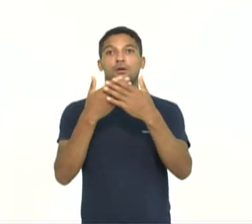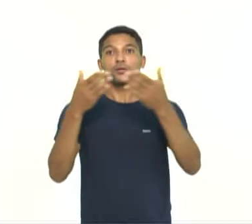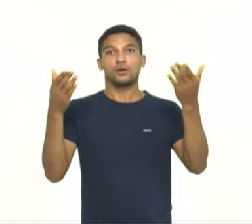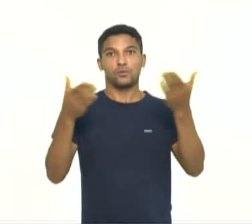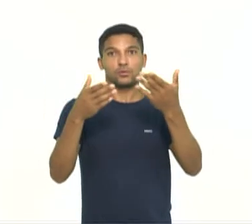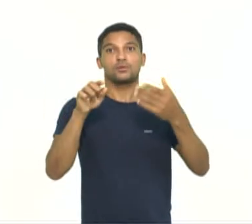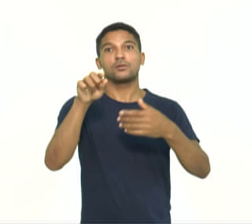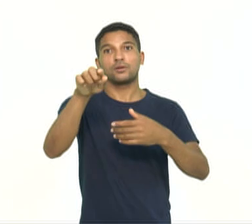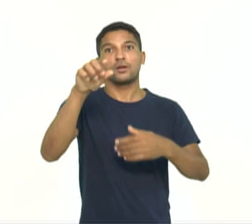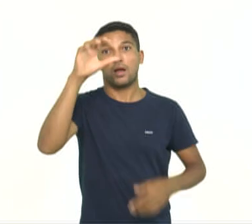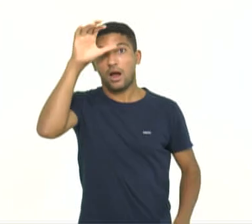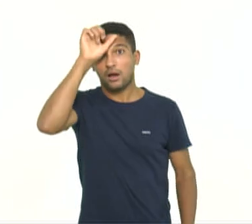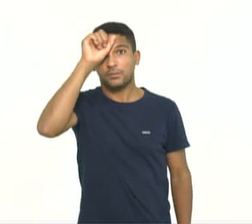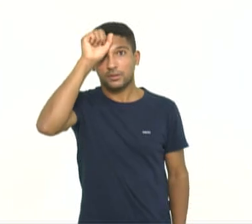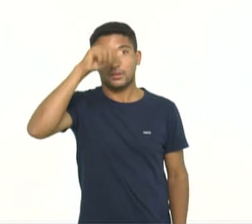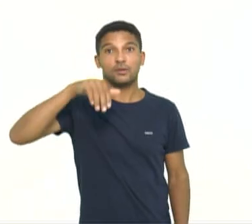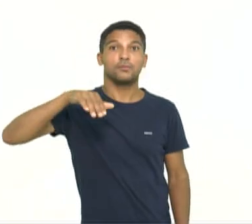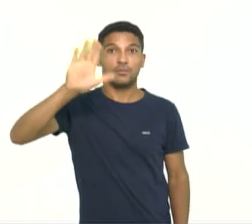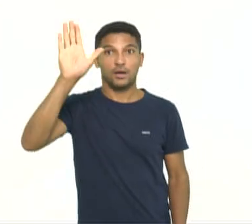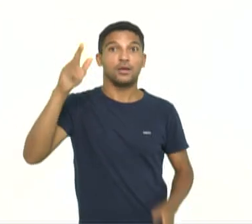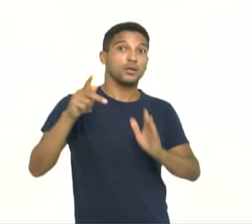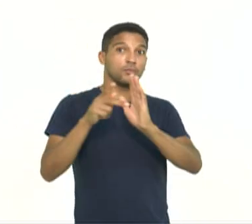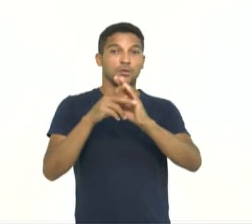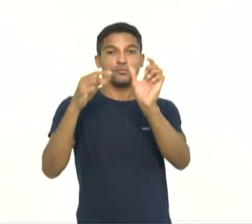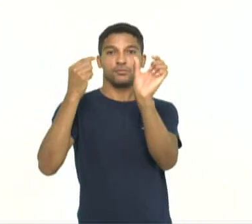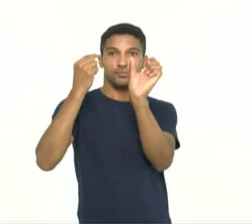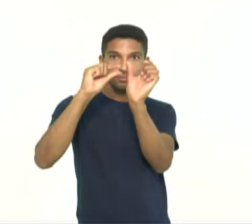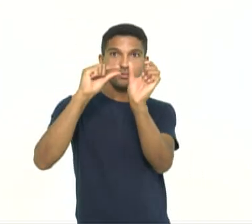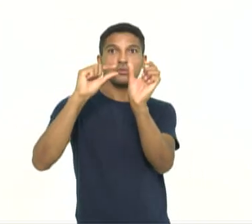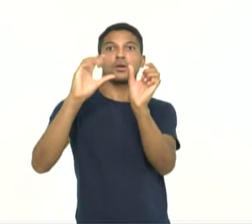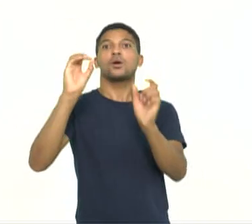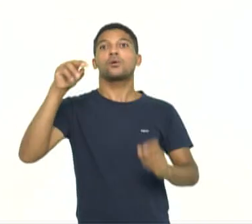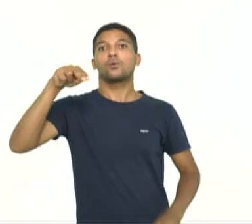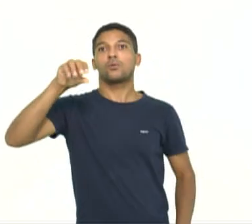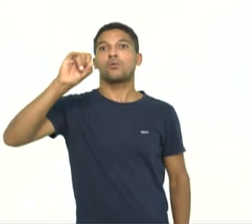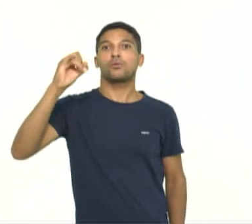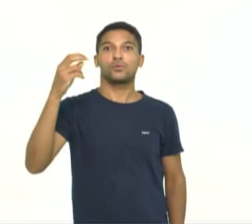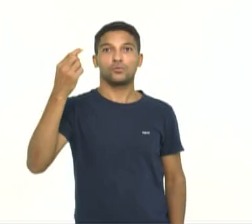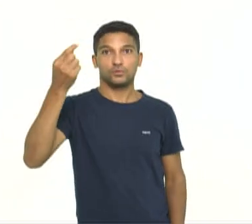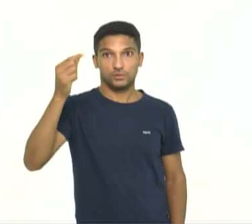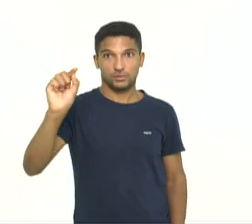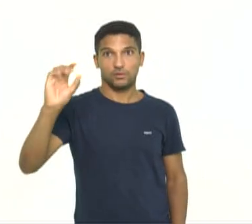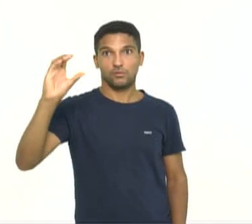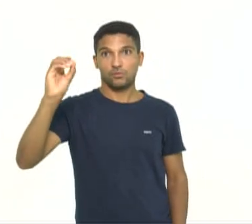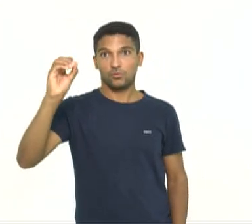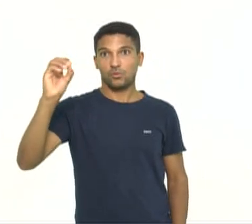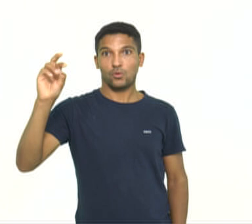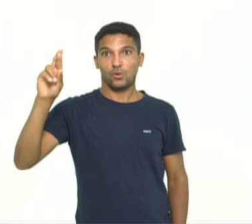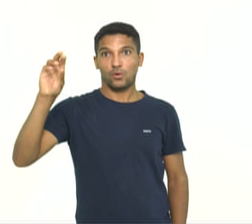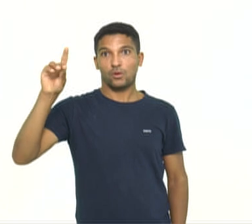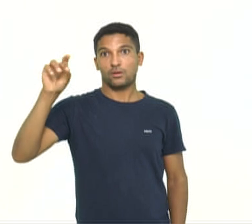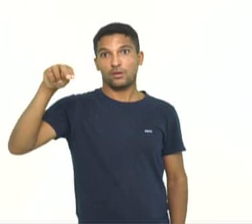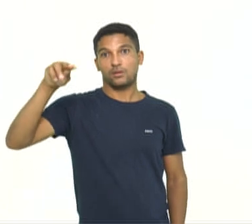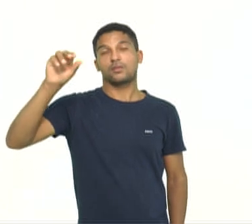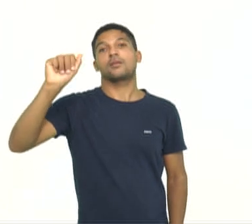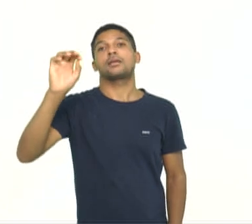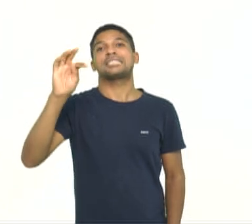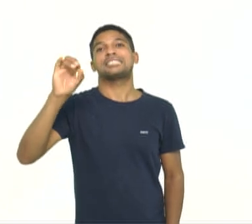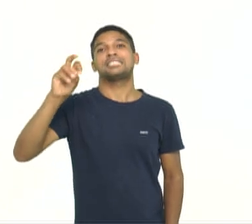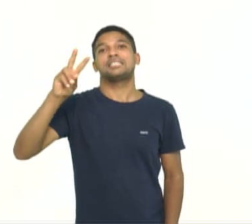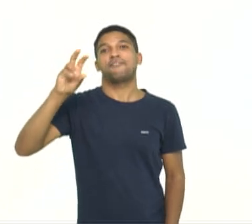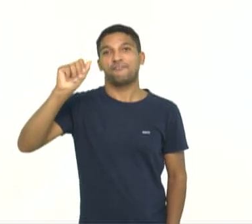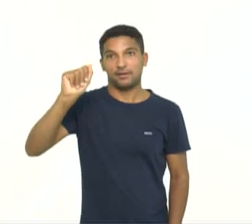as conjunções coordenativas. A gente deu uma palhinha para vocês na aula passada, mas vimos só o comecinho, né? Ainda temos que aprofundar